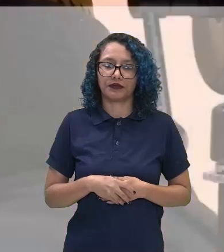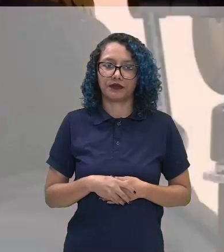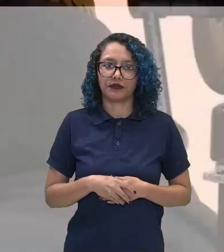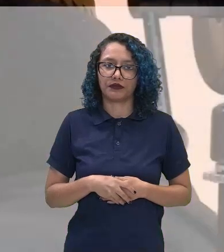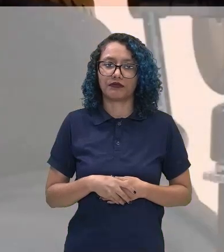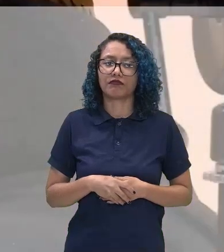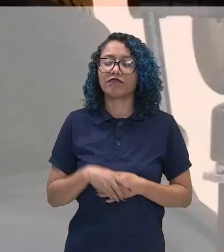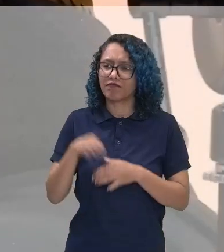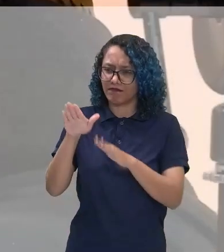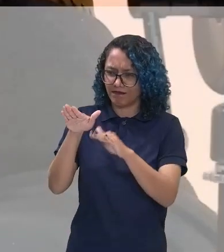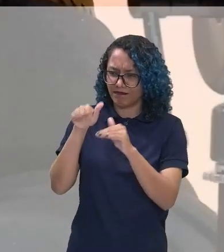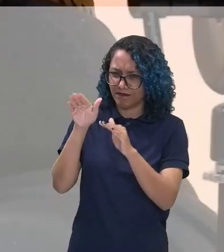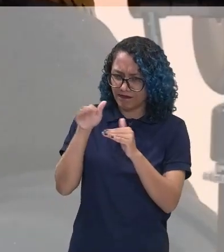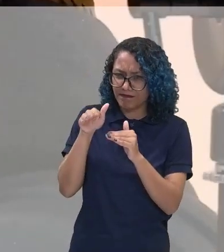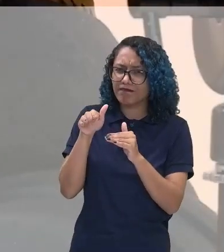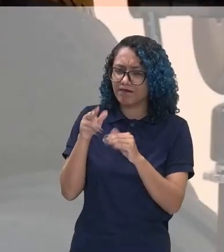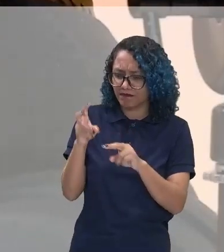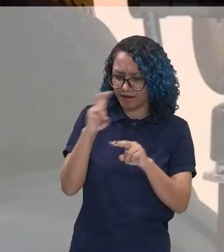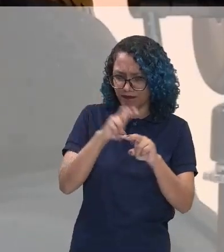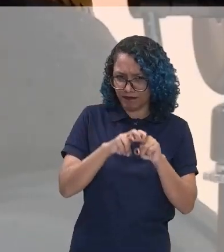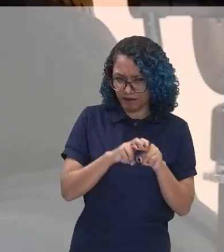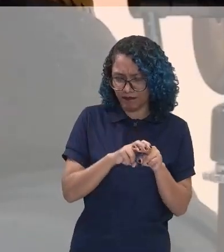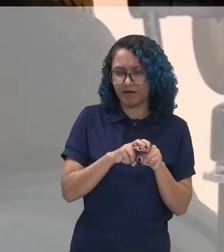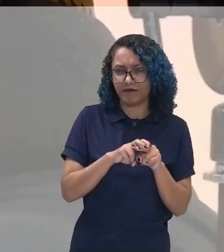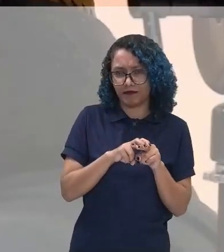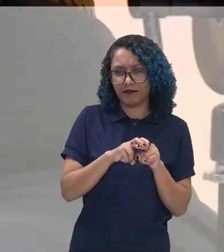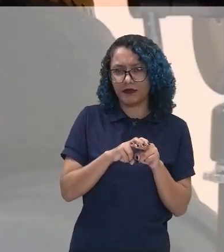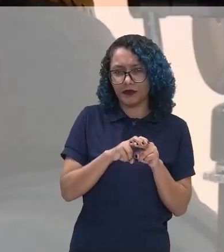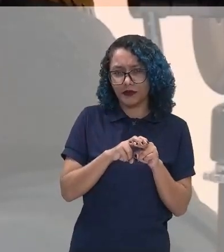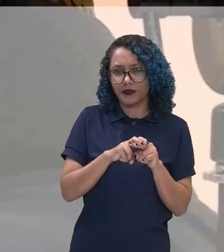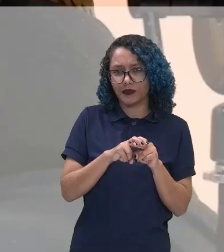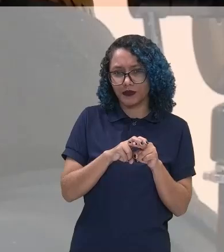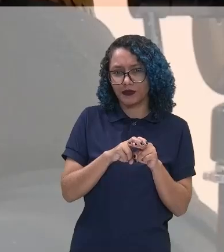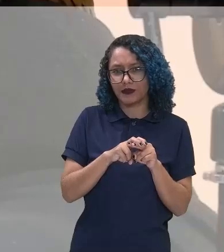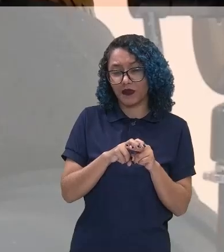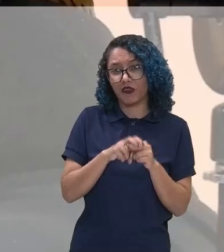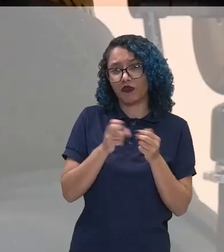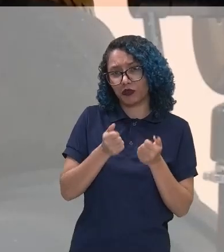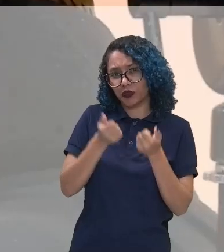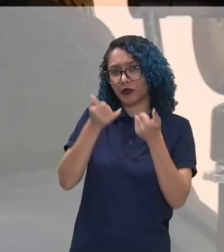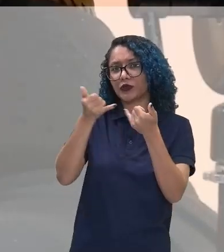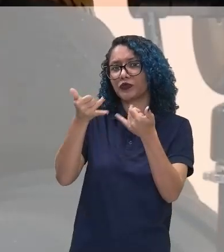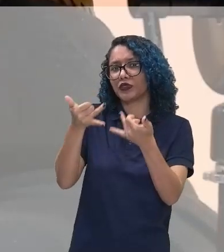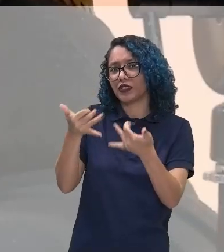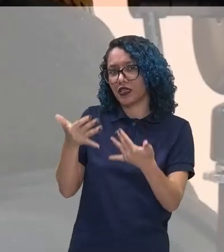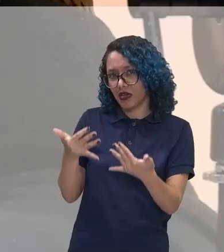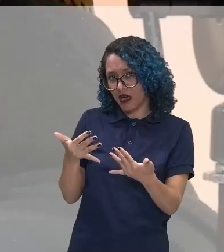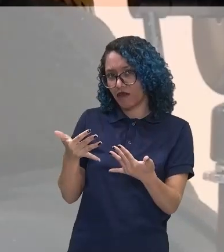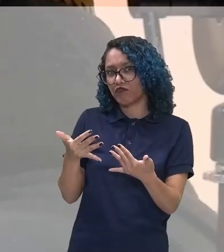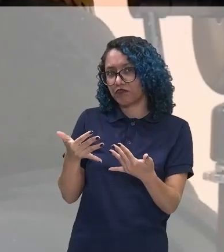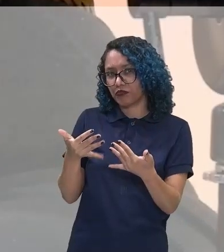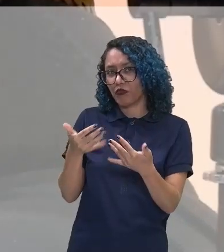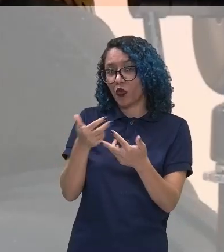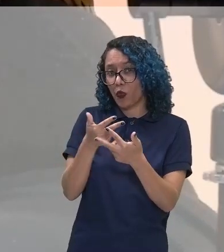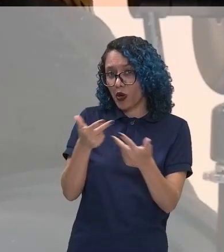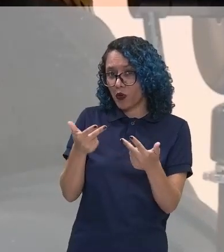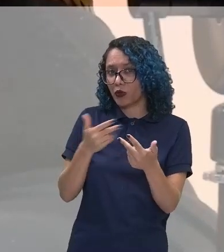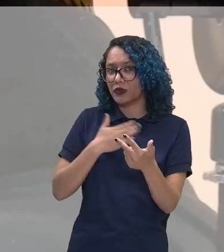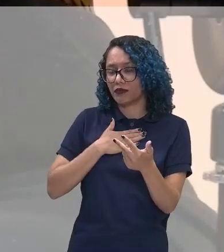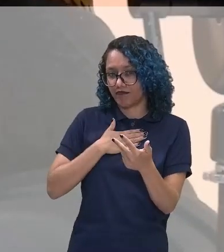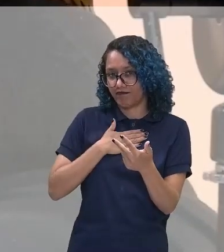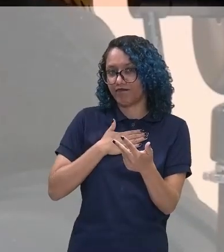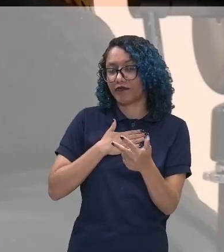Vem, senta aqui. Quero te contar uma coisa sobre